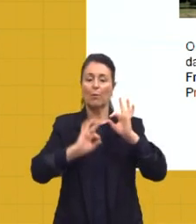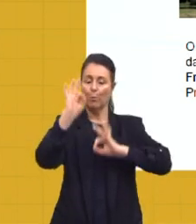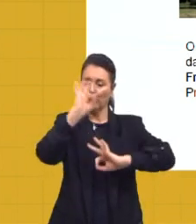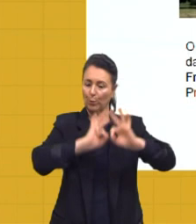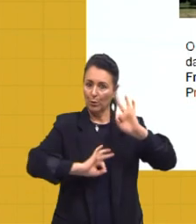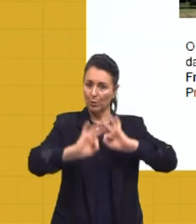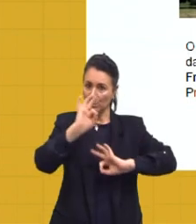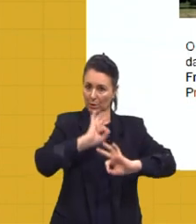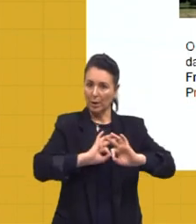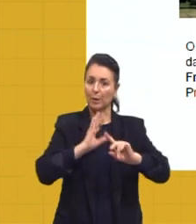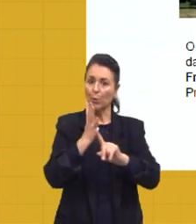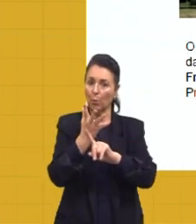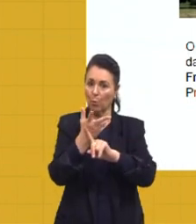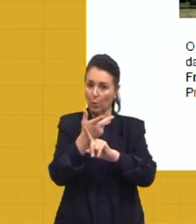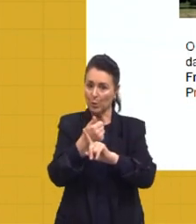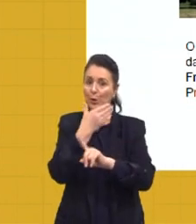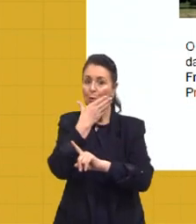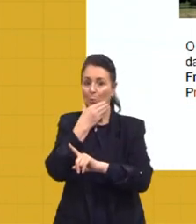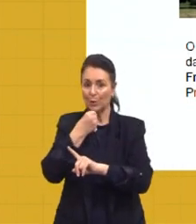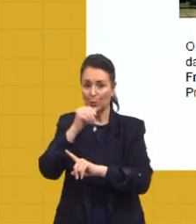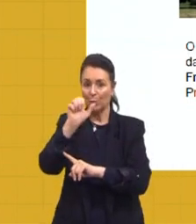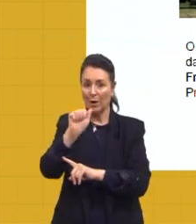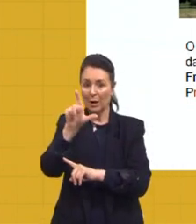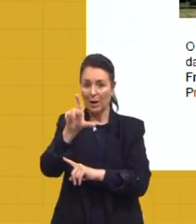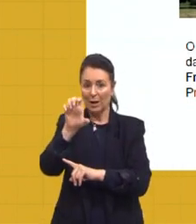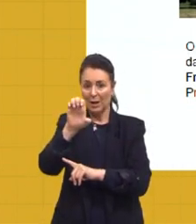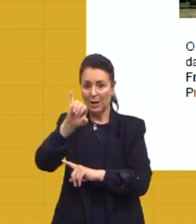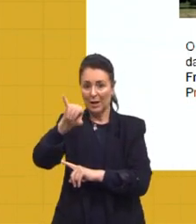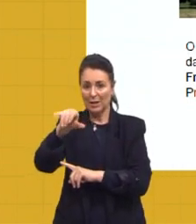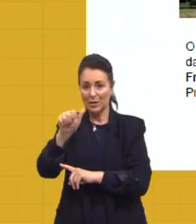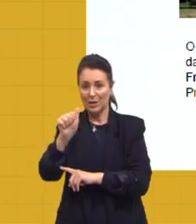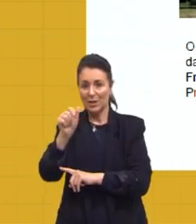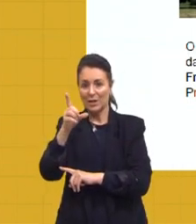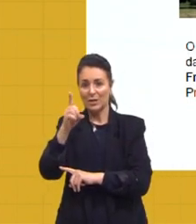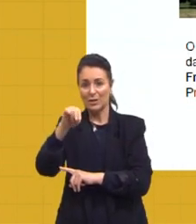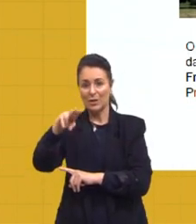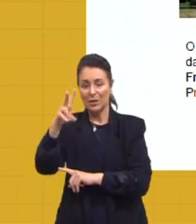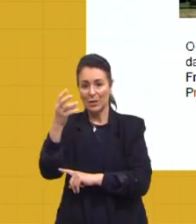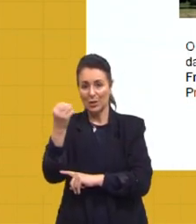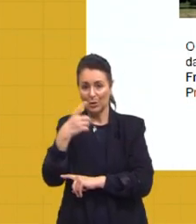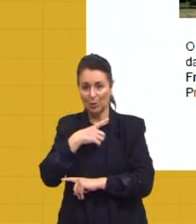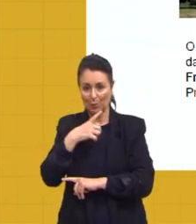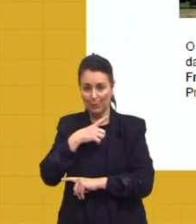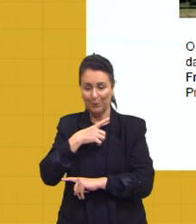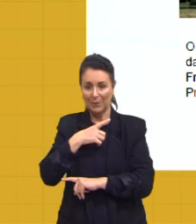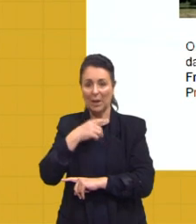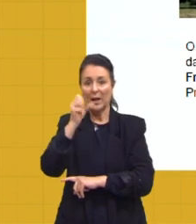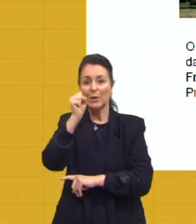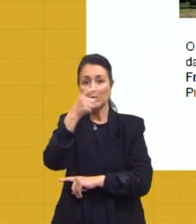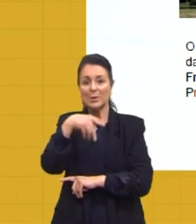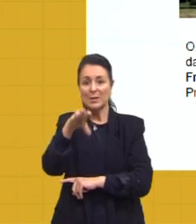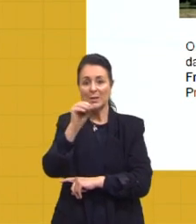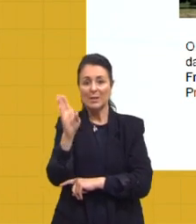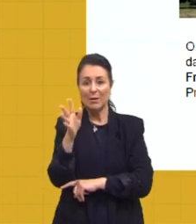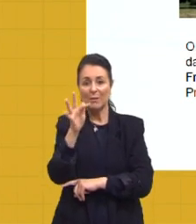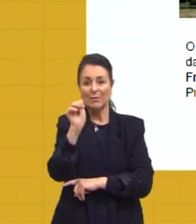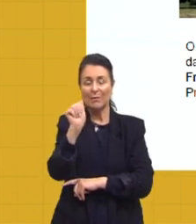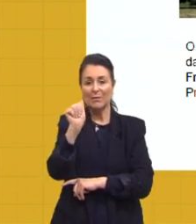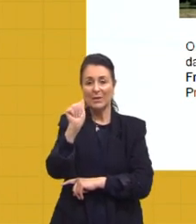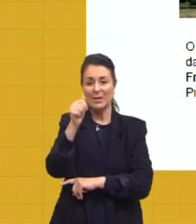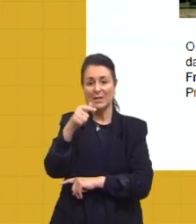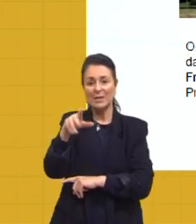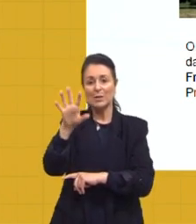pelo artista que é a igreja da Ordem Terceira de São Francisco de Assis lá em Ouro Preto